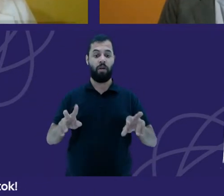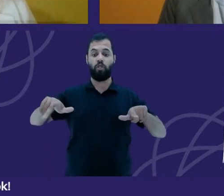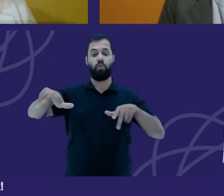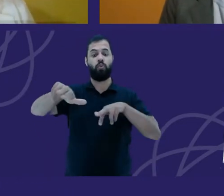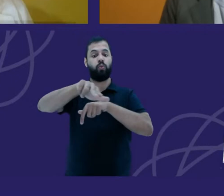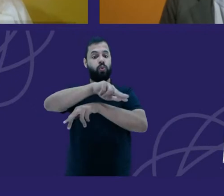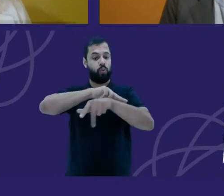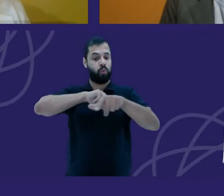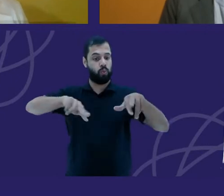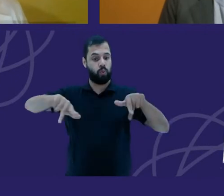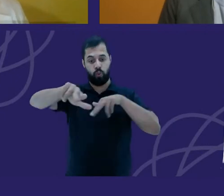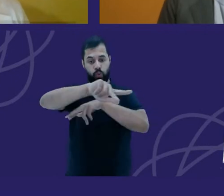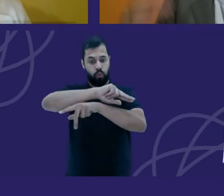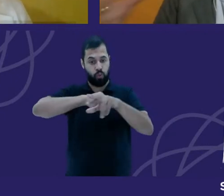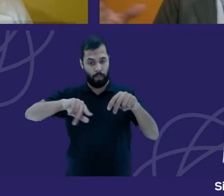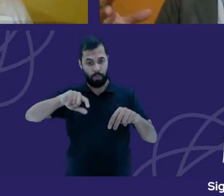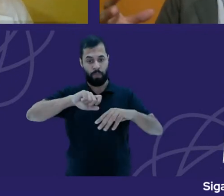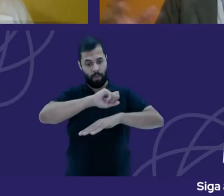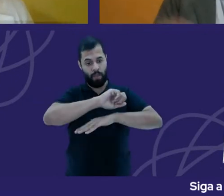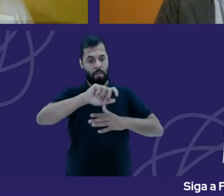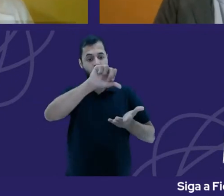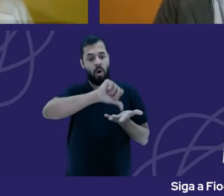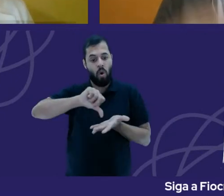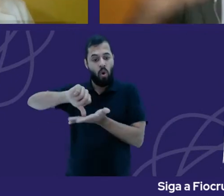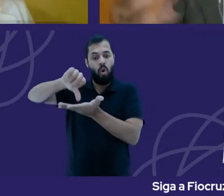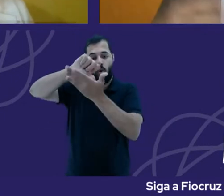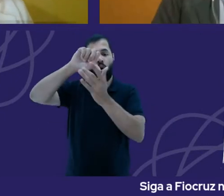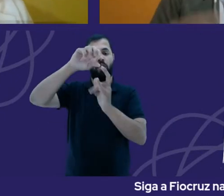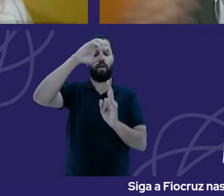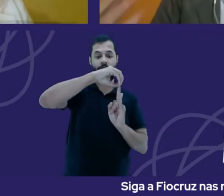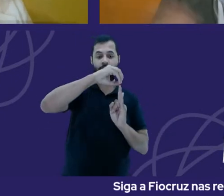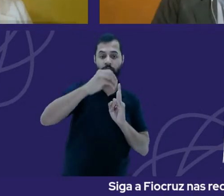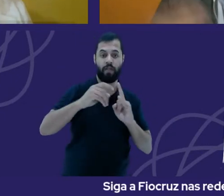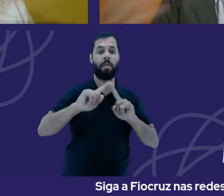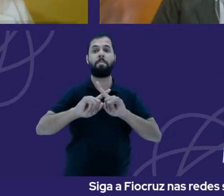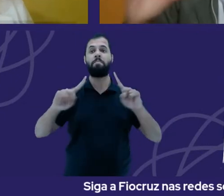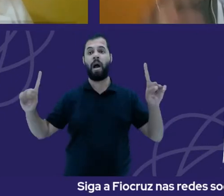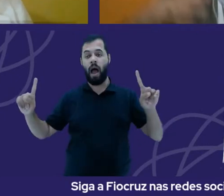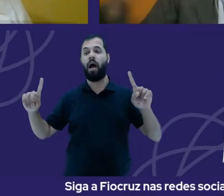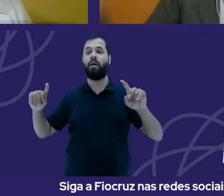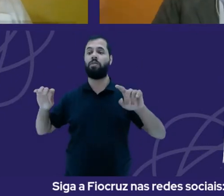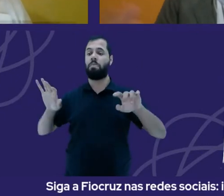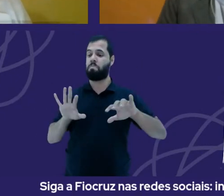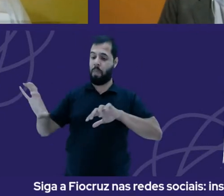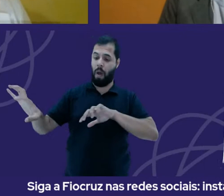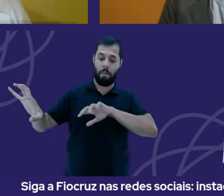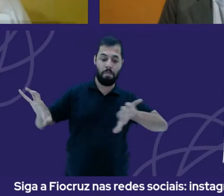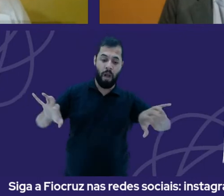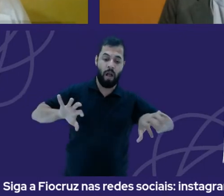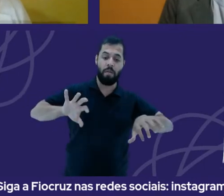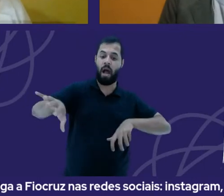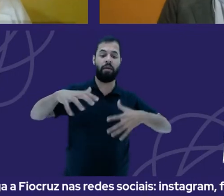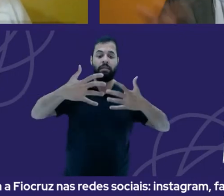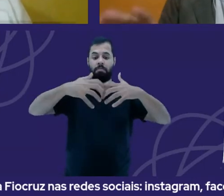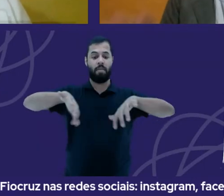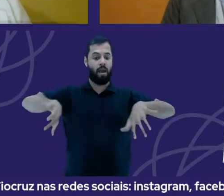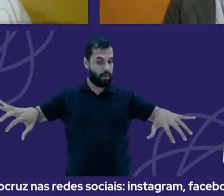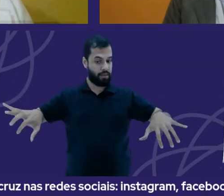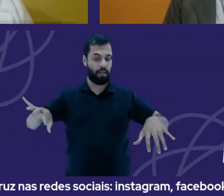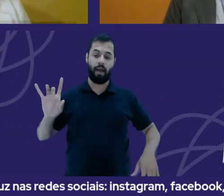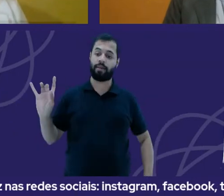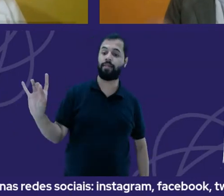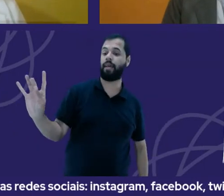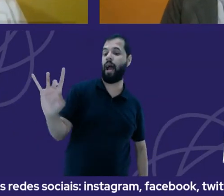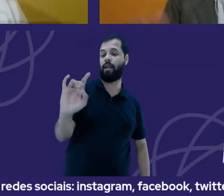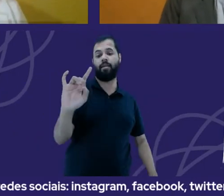e escritórios da Fiocruz. Mas de maneira dissociada, né, de certa forma, cada uma fazia suas atividades.